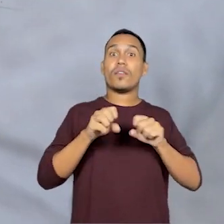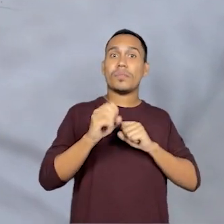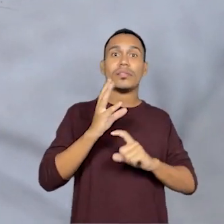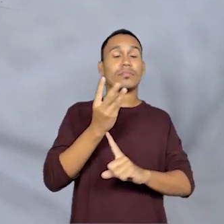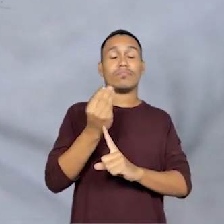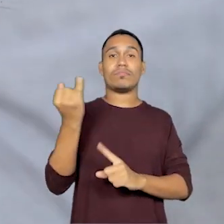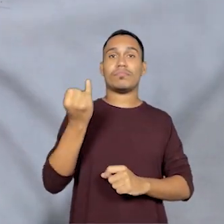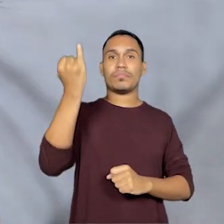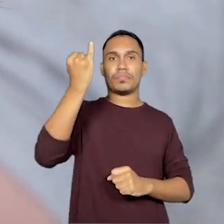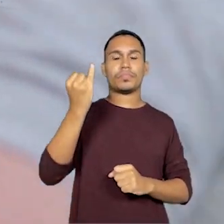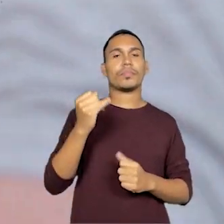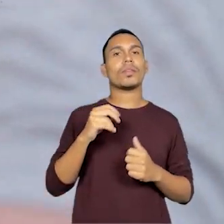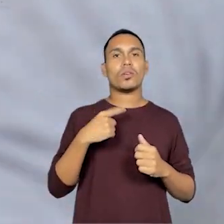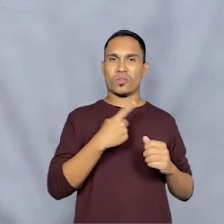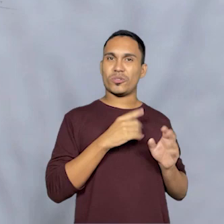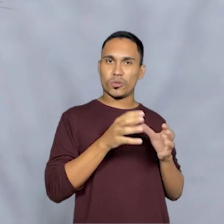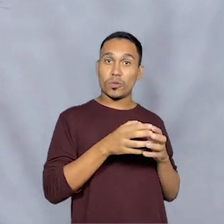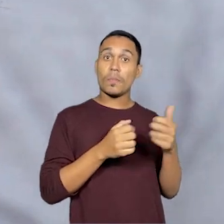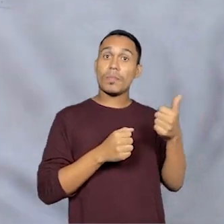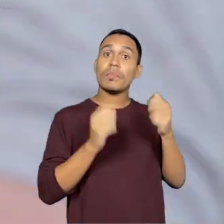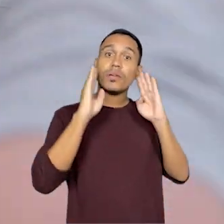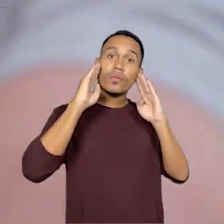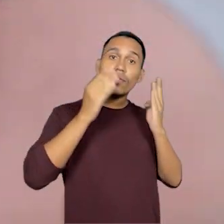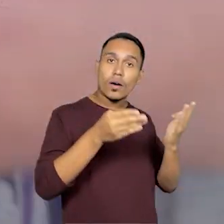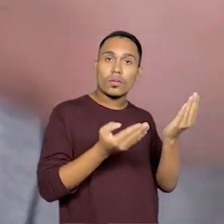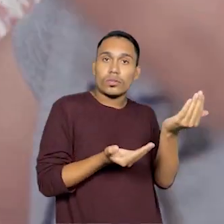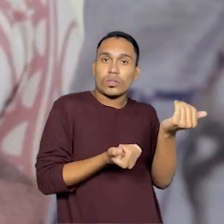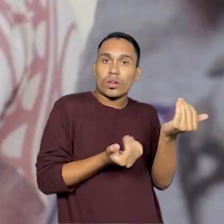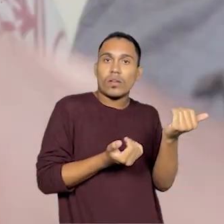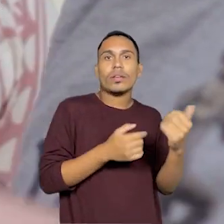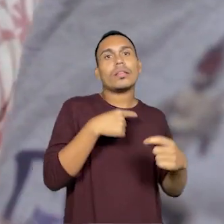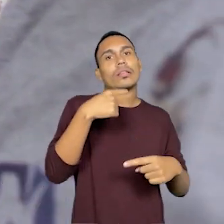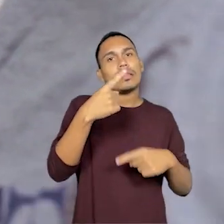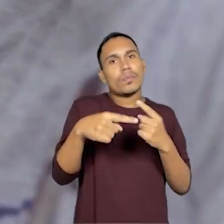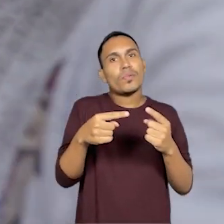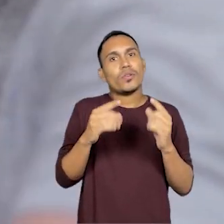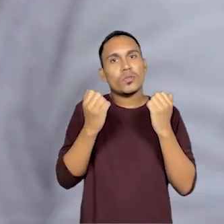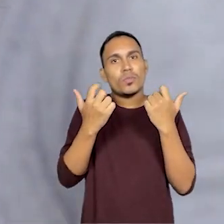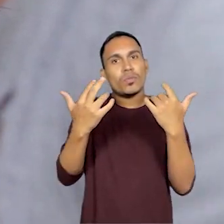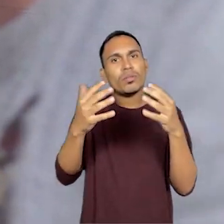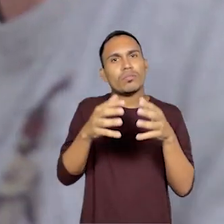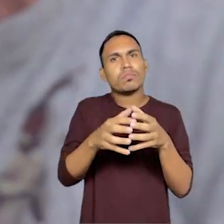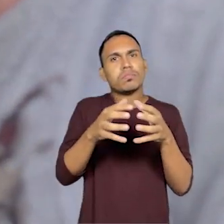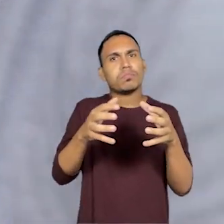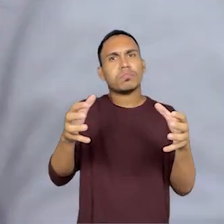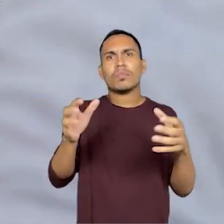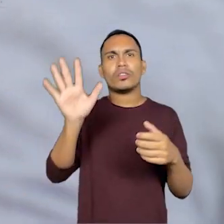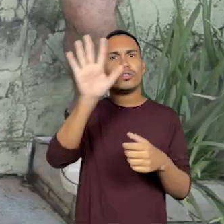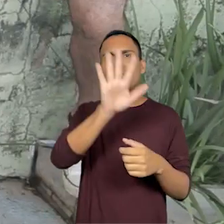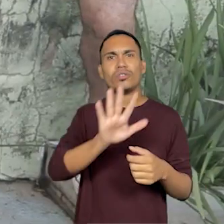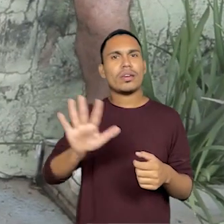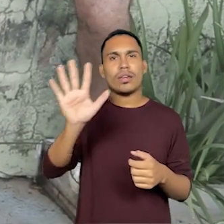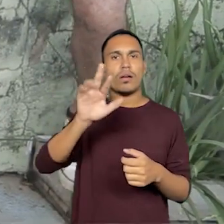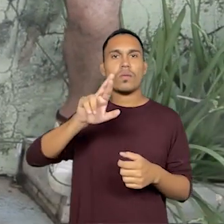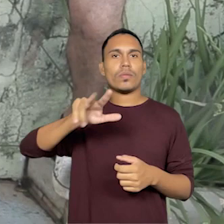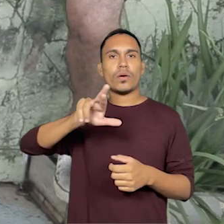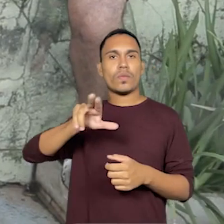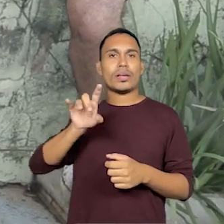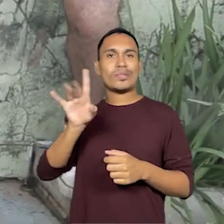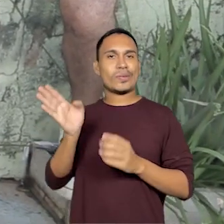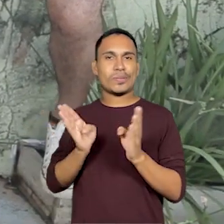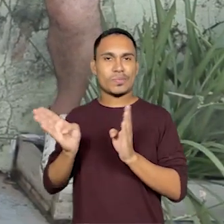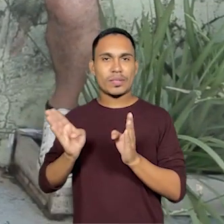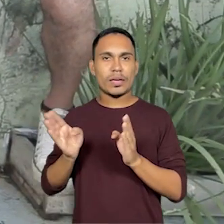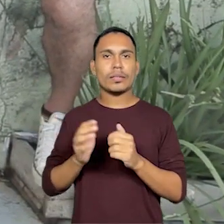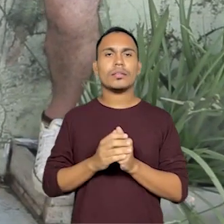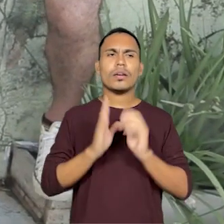começou só com adolescentes, depois a gente entendeu que precisava descer um degrau. Você está falando de uma forma geral, entende? Não sim, só sim. acessibilidade. Sim, e a gente entendeu, vamos para o fundamental, vamos